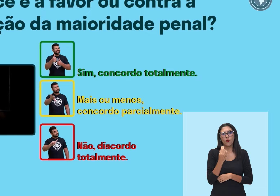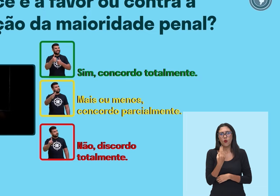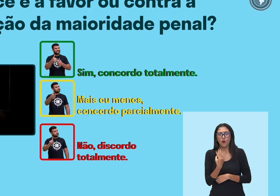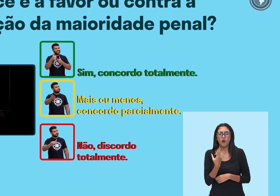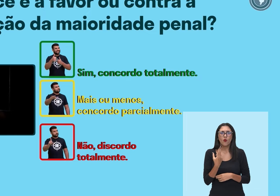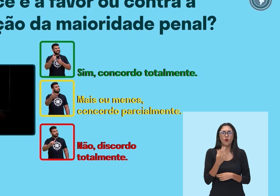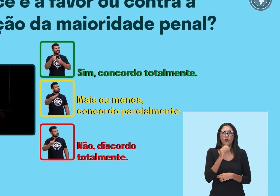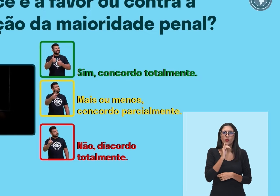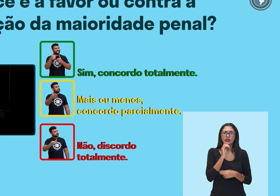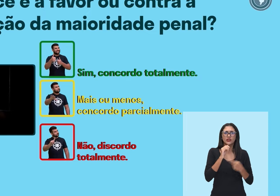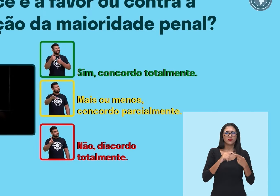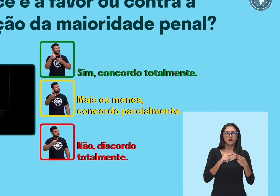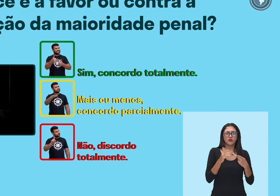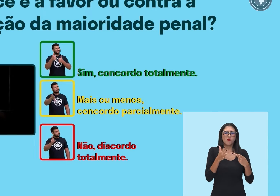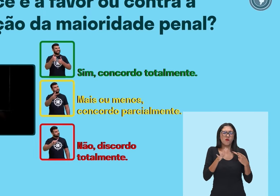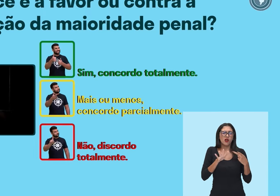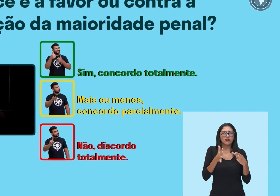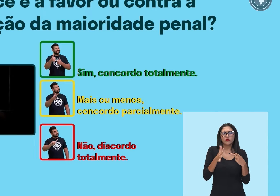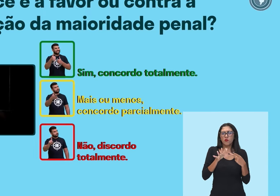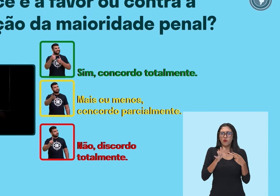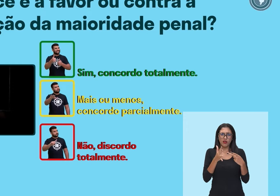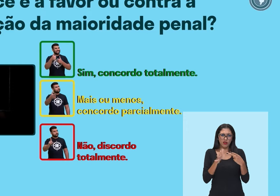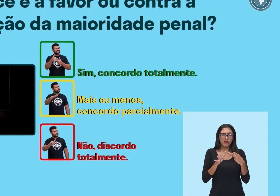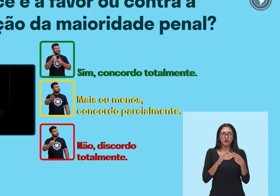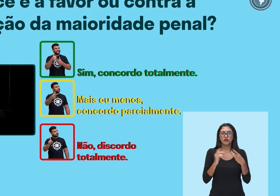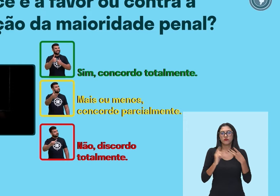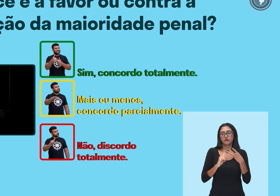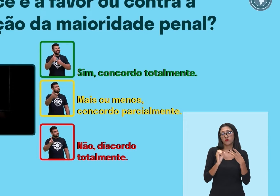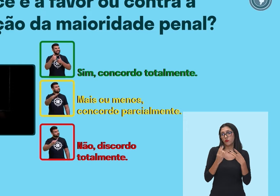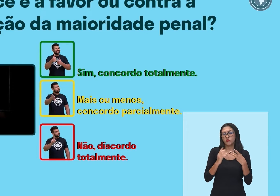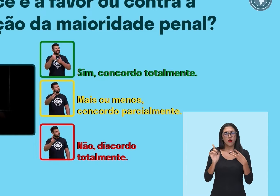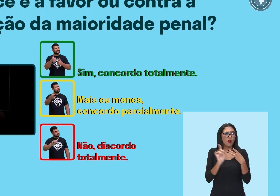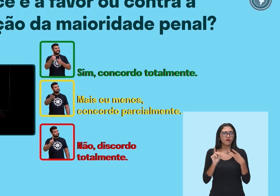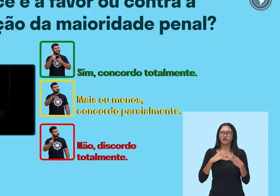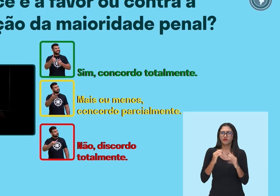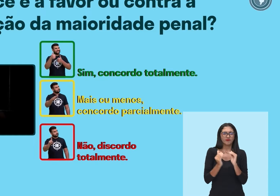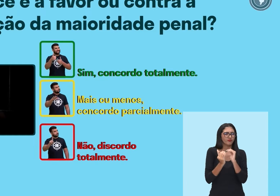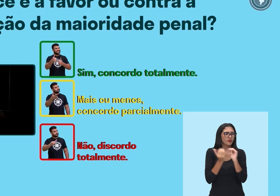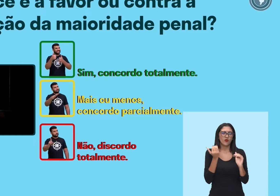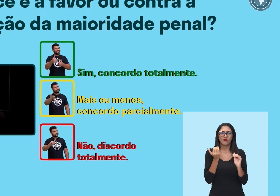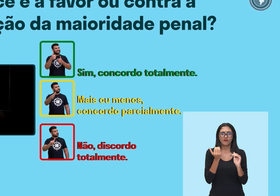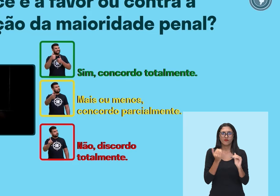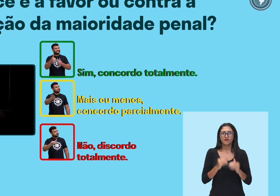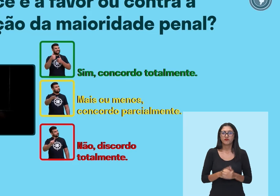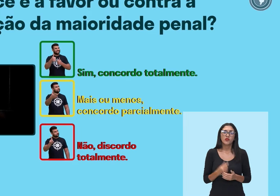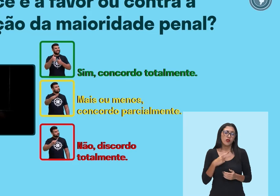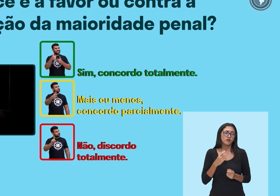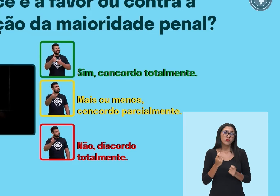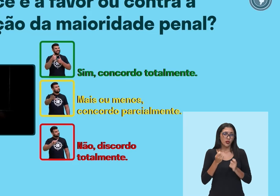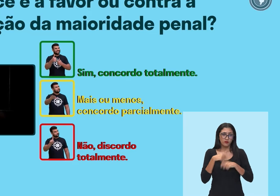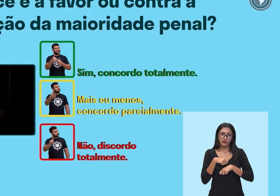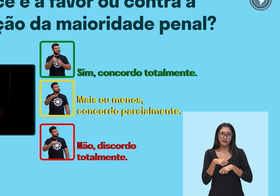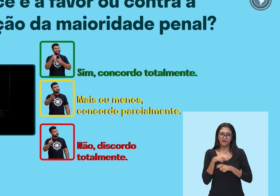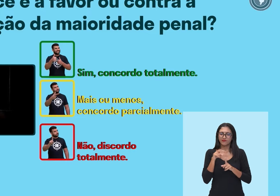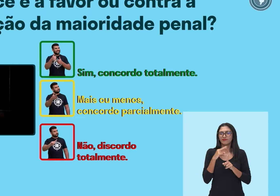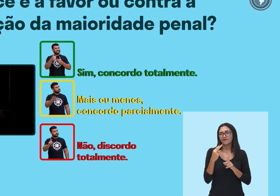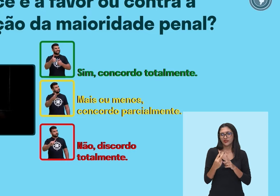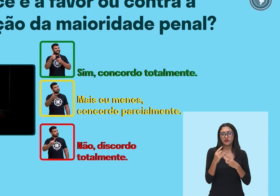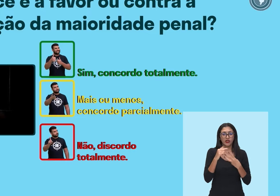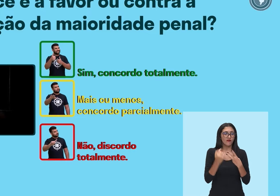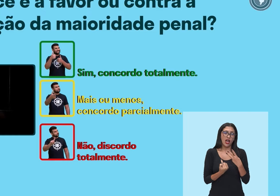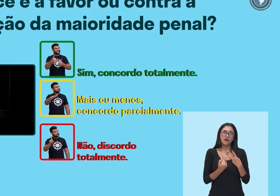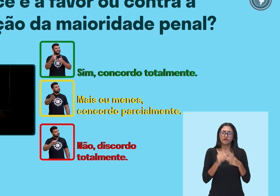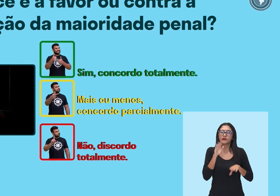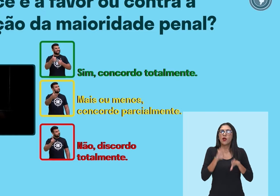Concordo parcialmente, concordo mais ou menos, ou não, discordo totalmente. Então você pode se posicionar dessa